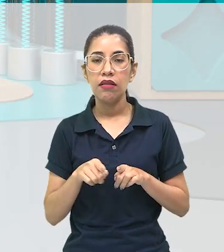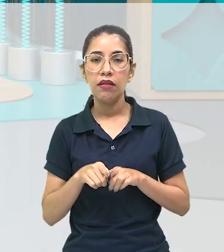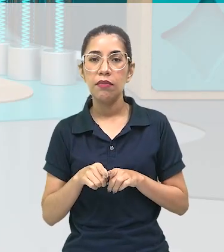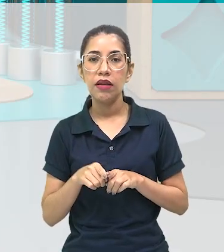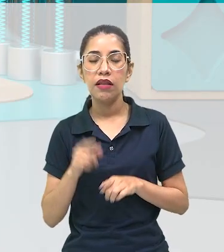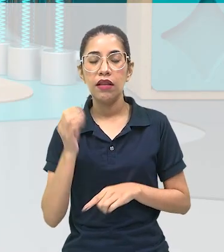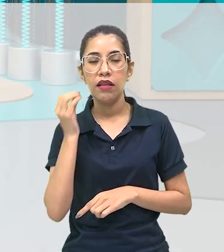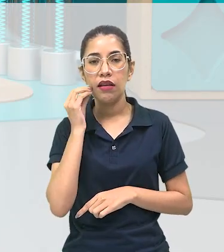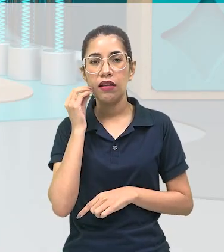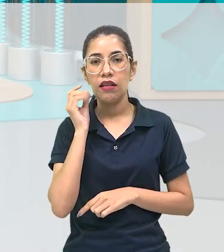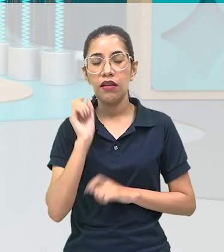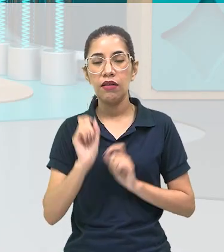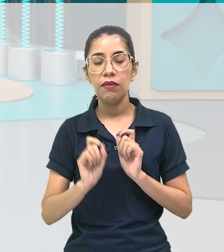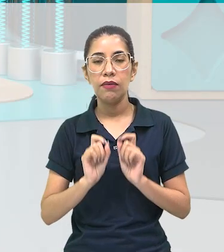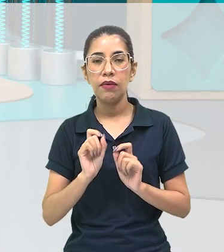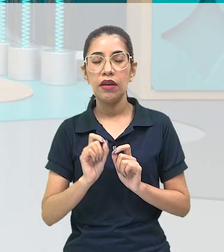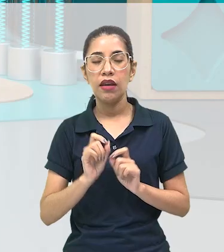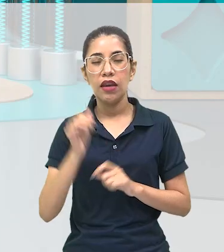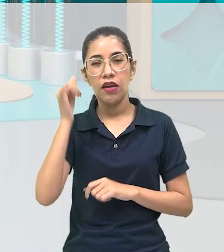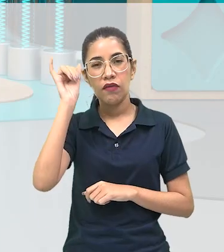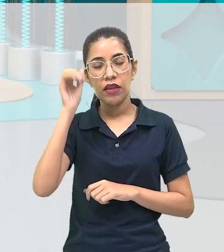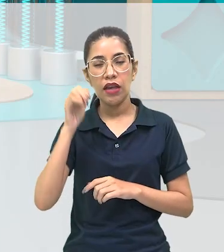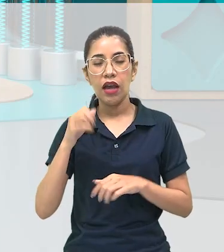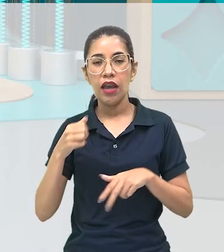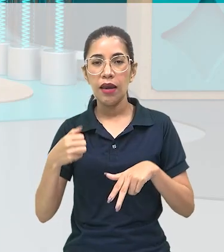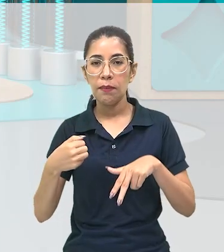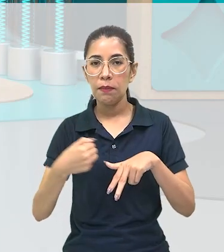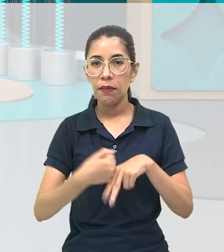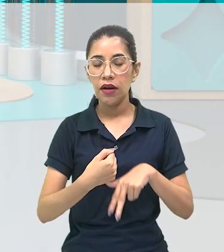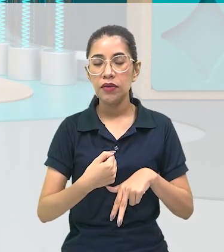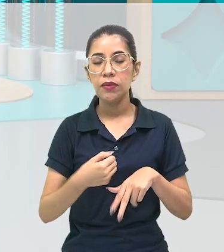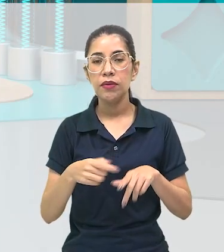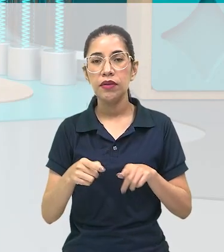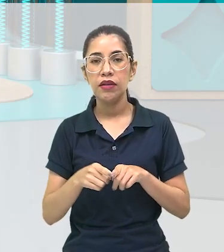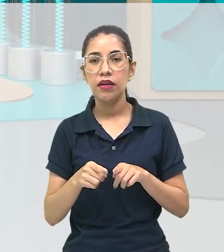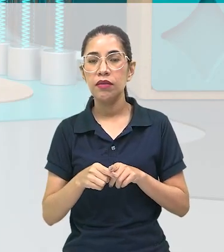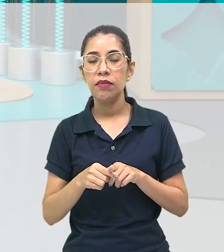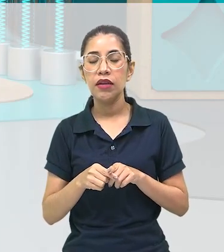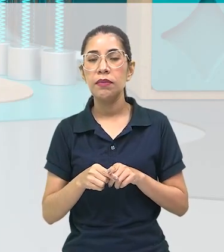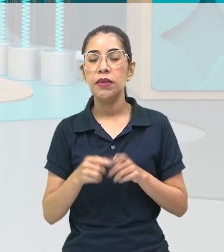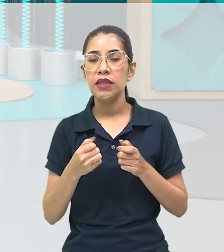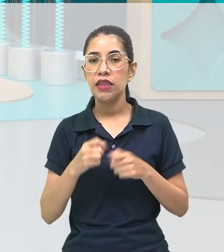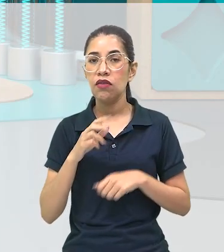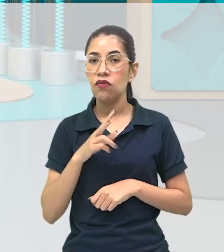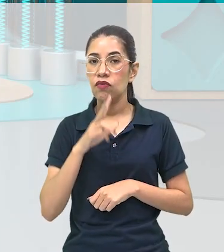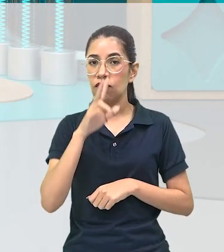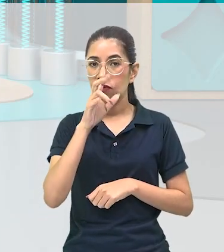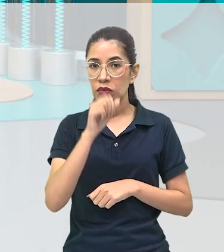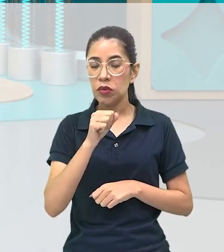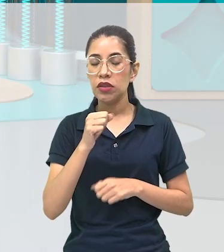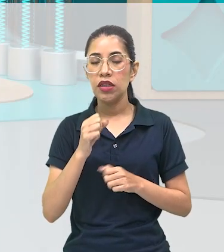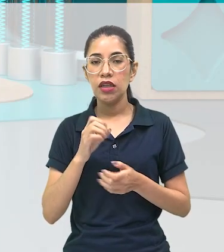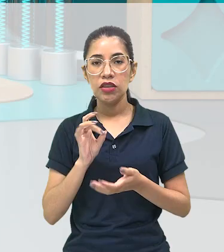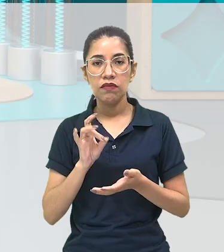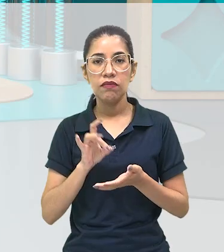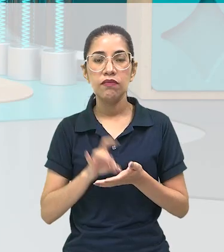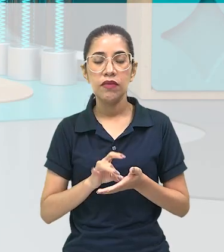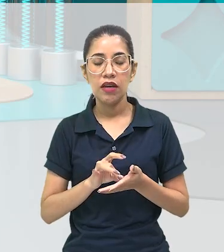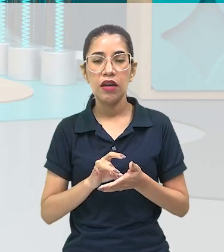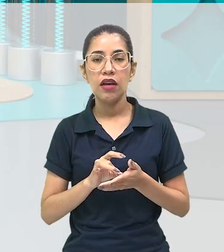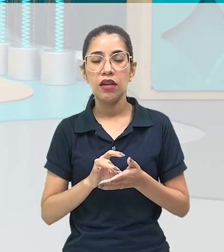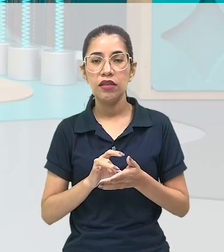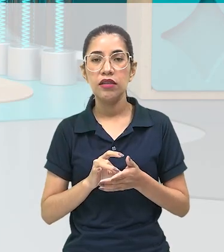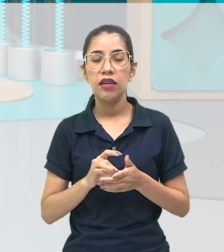procurar não machucar o oponente, de se tornar um só. Aqui é força bruta mesmo. O negócio aqui